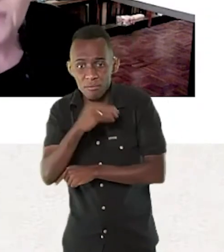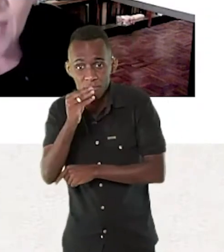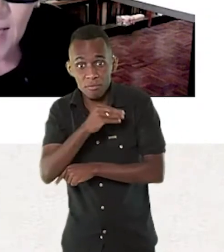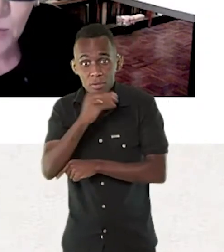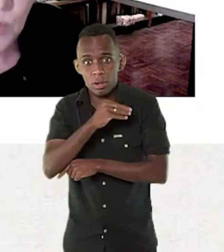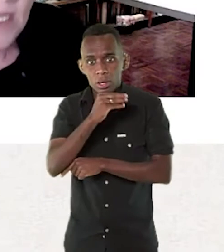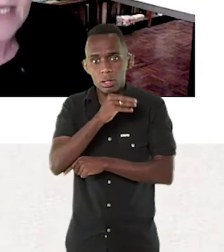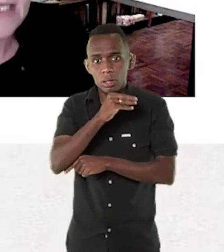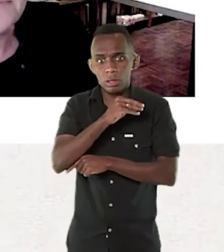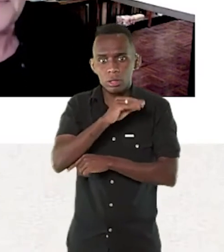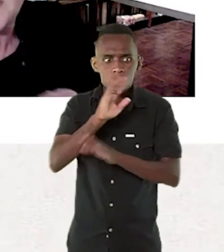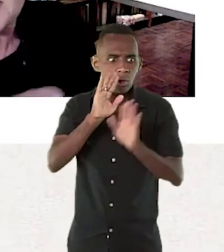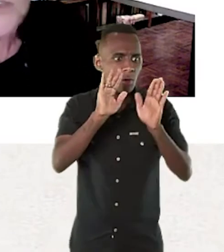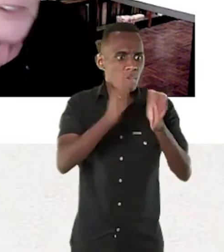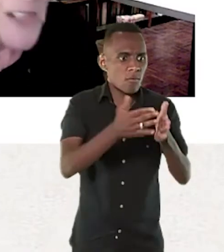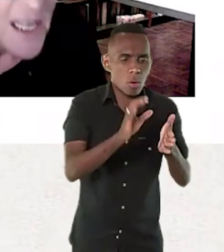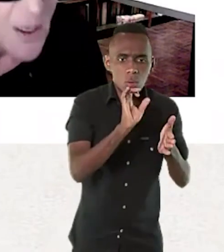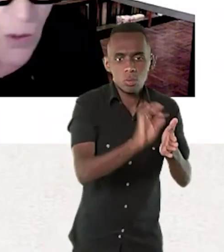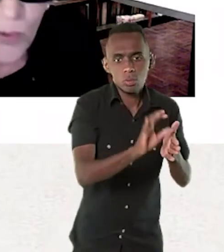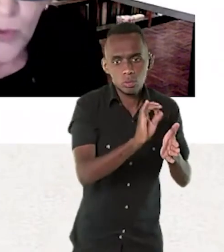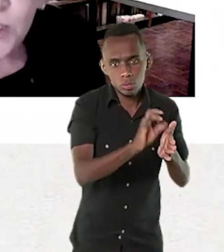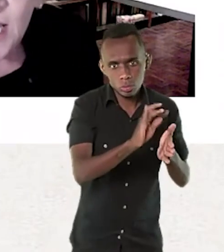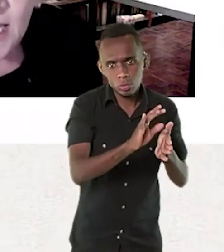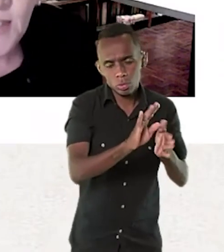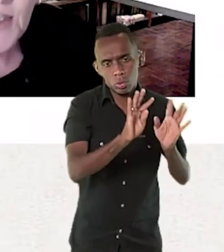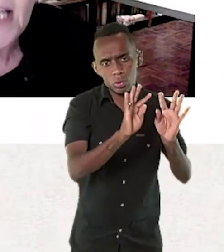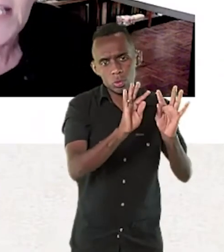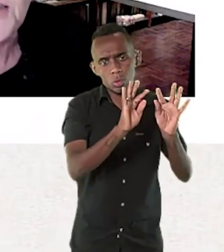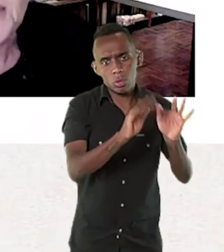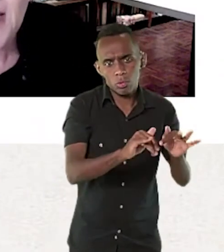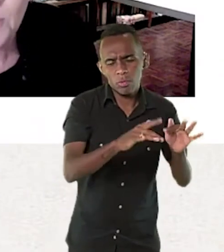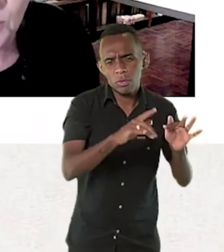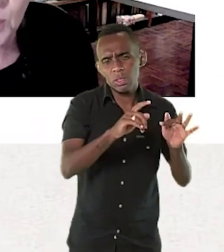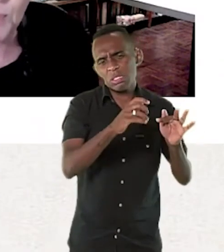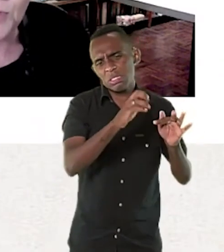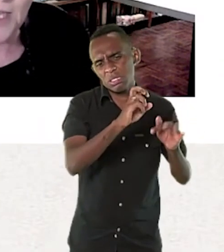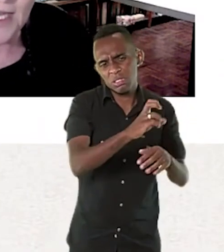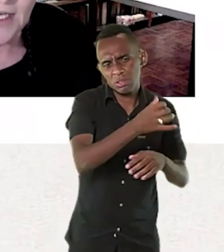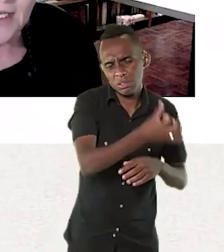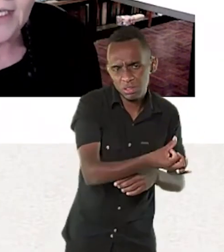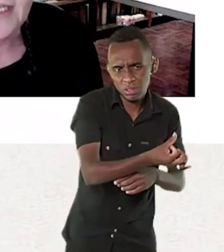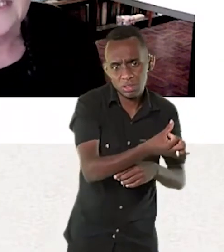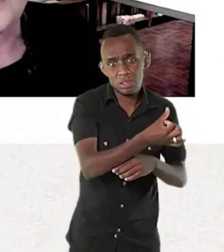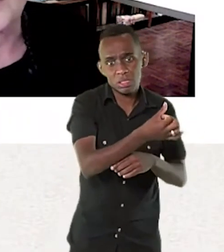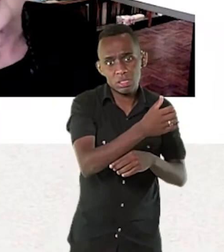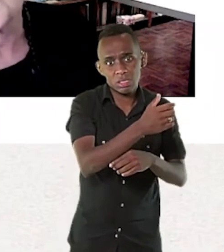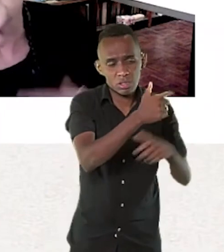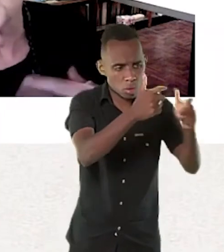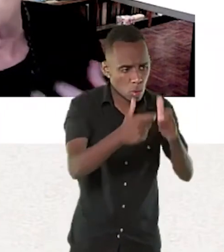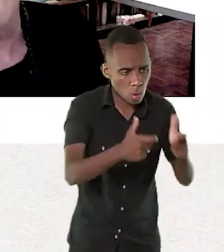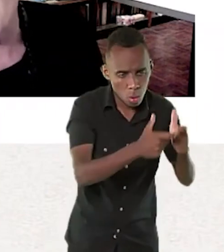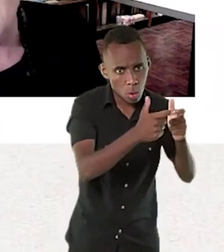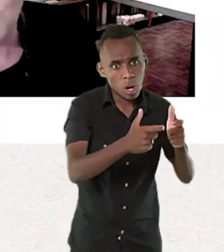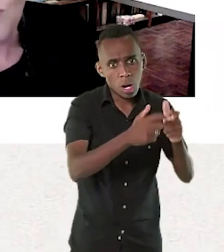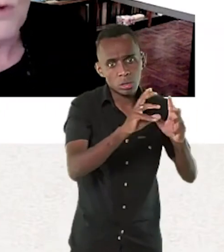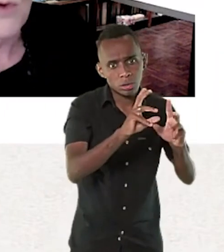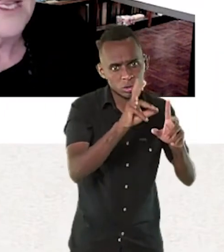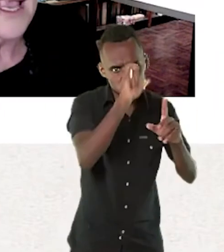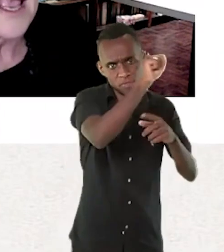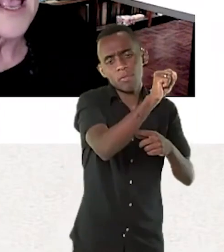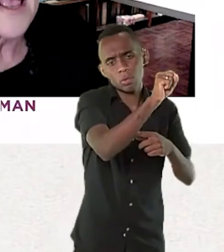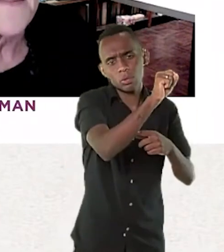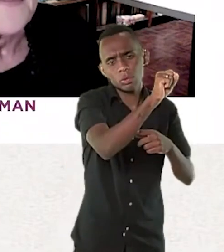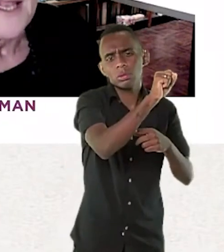absolutamente concentrado em 5 ou 6 centros de poder que hoje